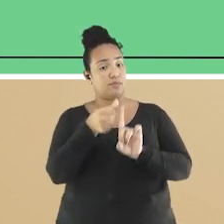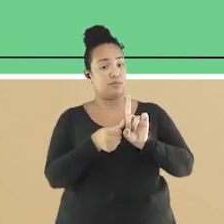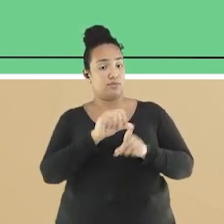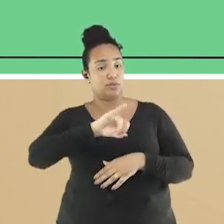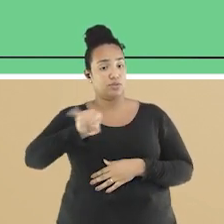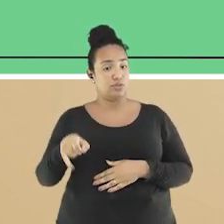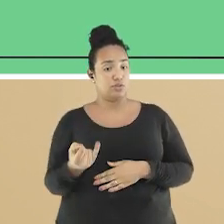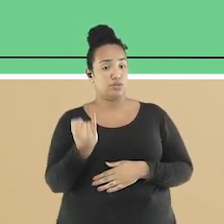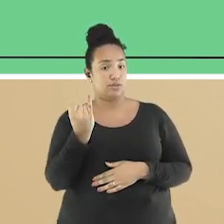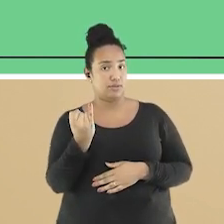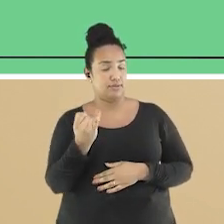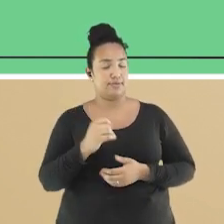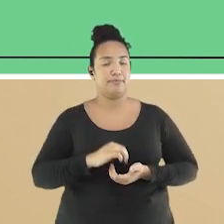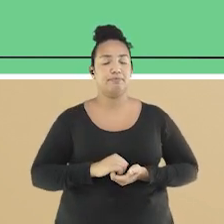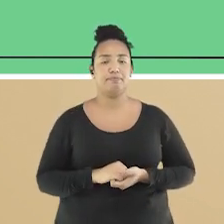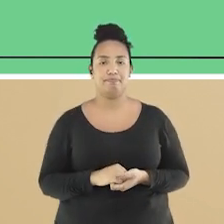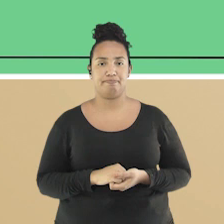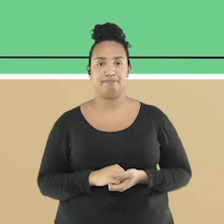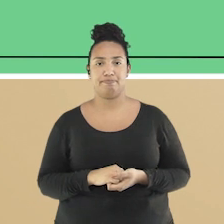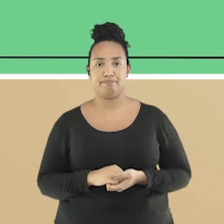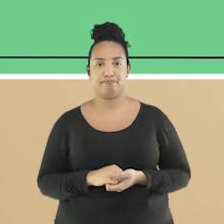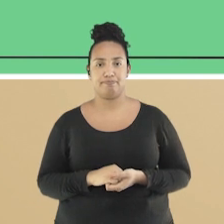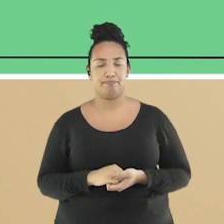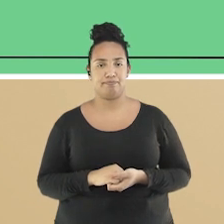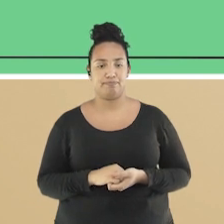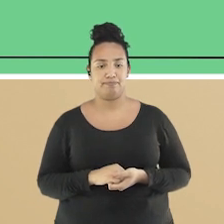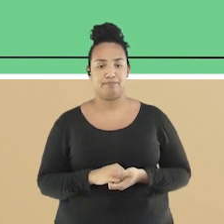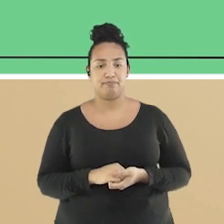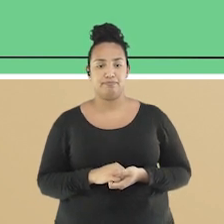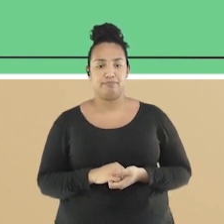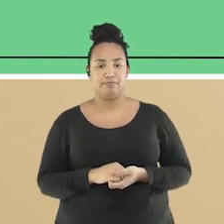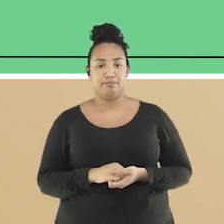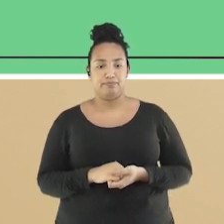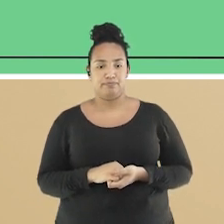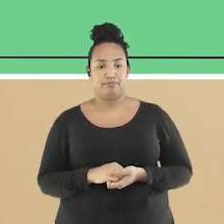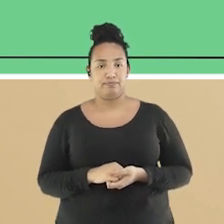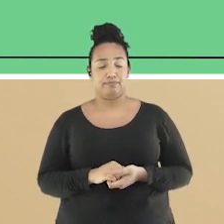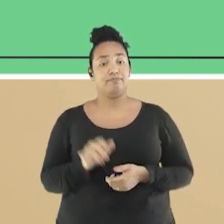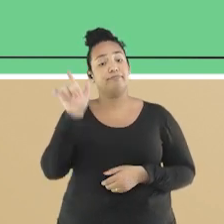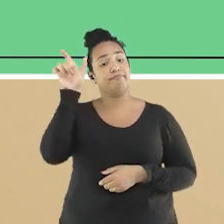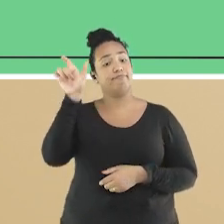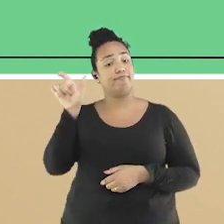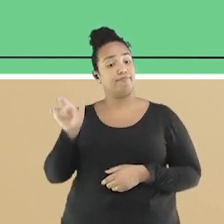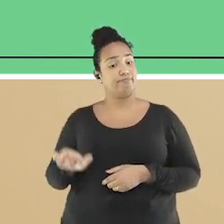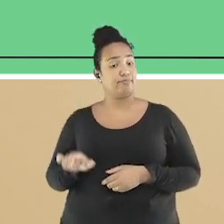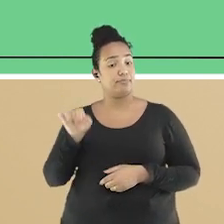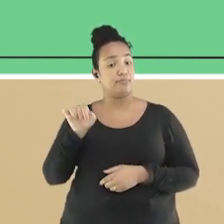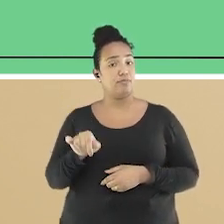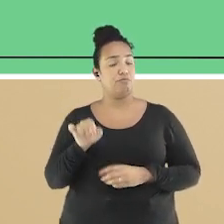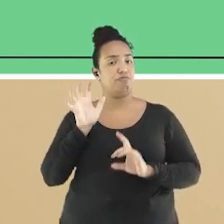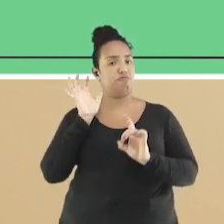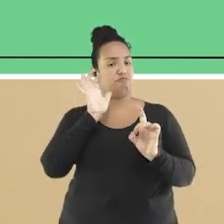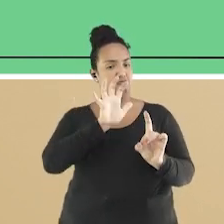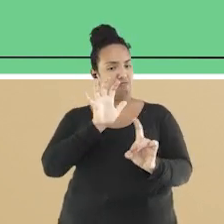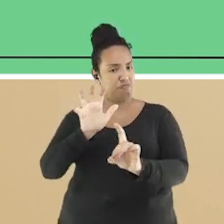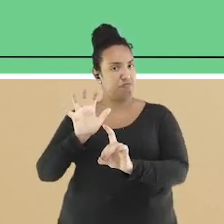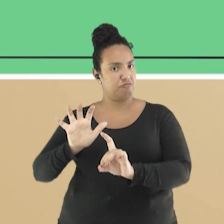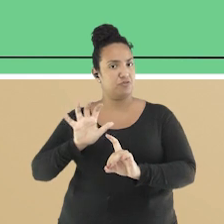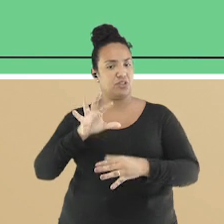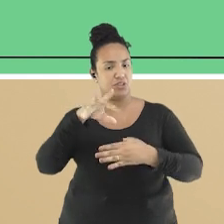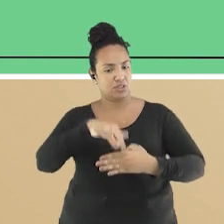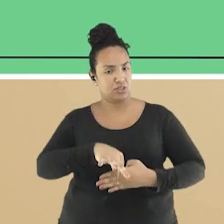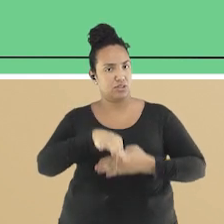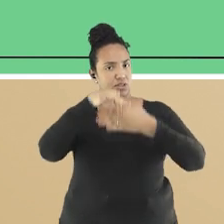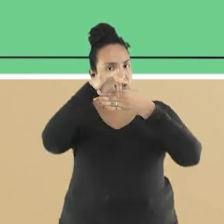janeiro. King was an influential civil rights leader. King foi um